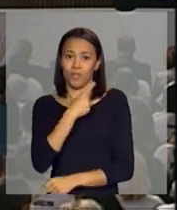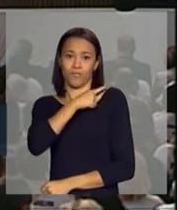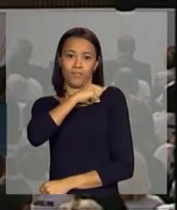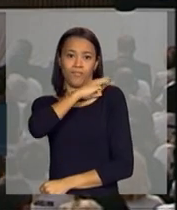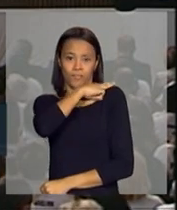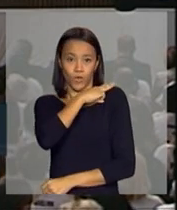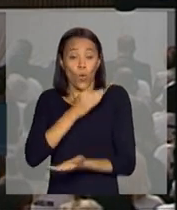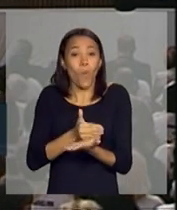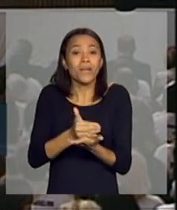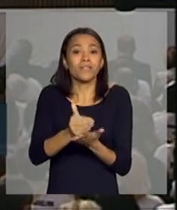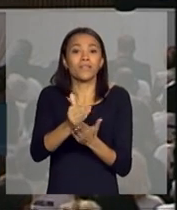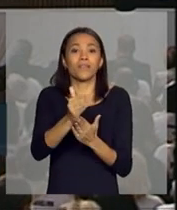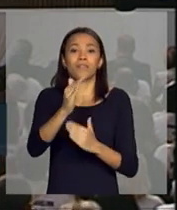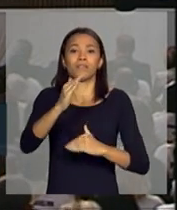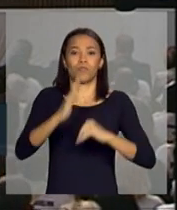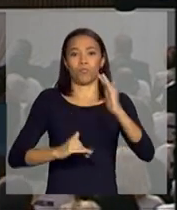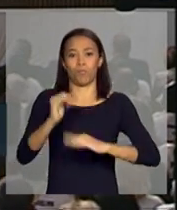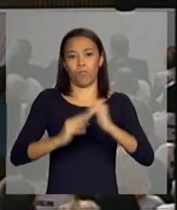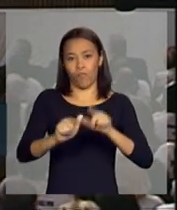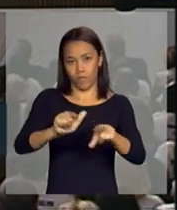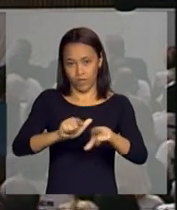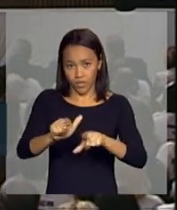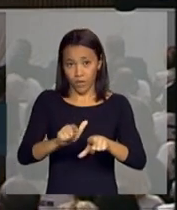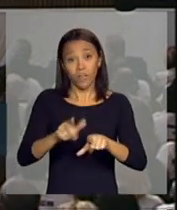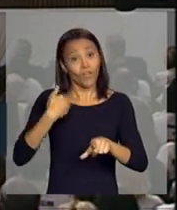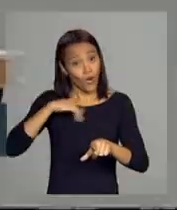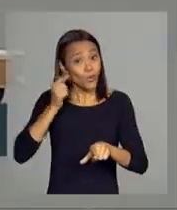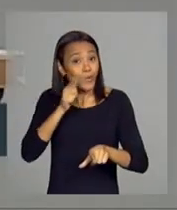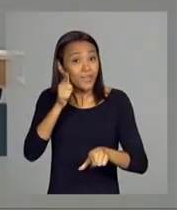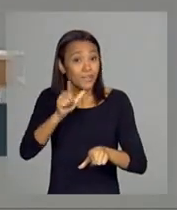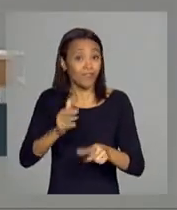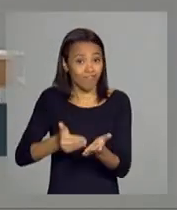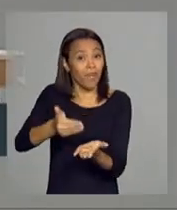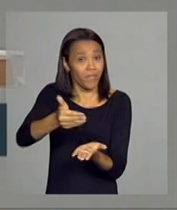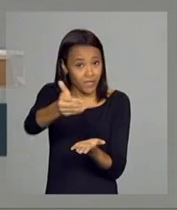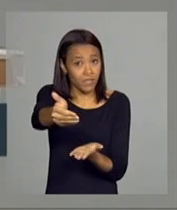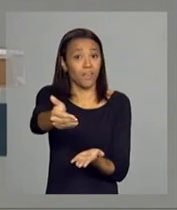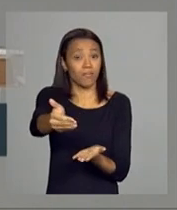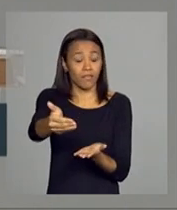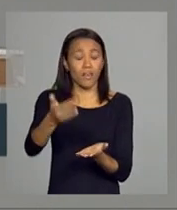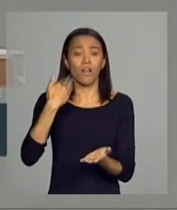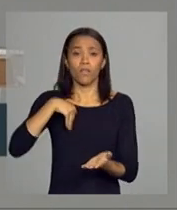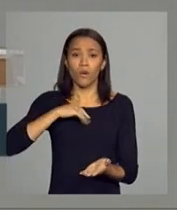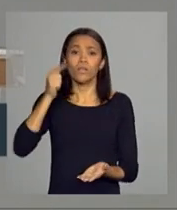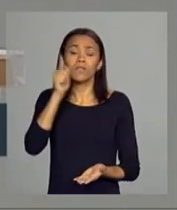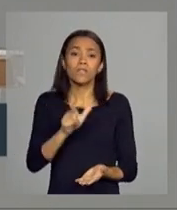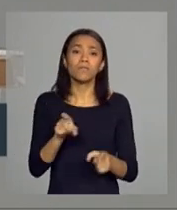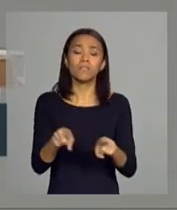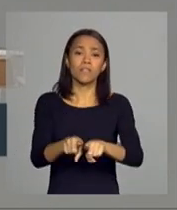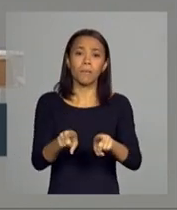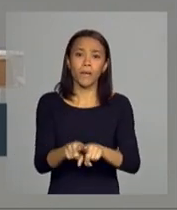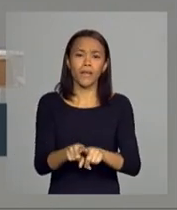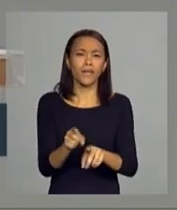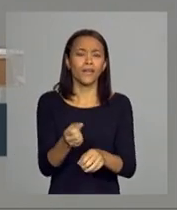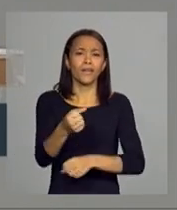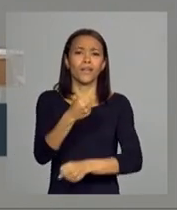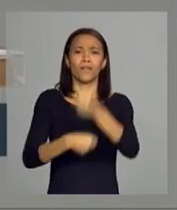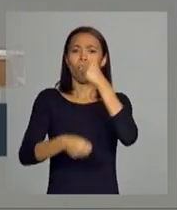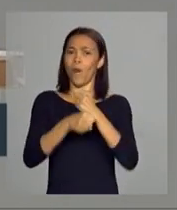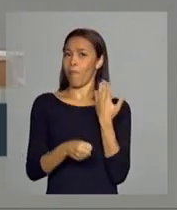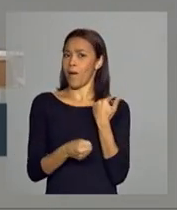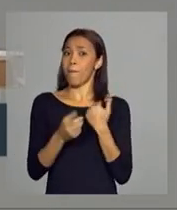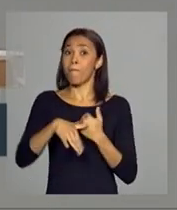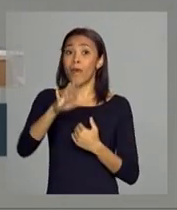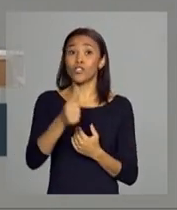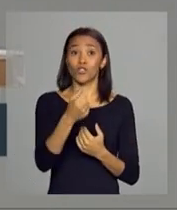da profissionalização. Então, eu diria que nós conseguimos avançar muito. Nós conseguimos, até o ano passado, mais